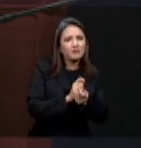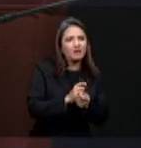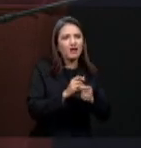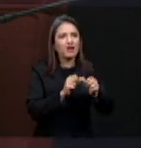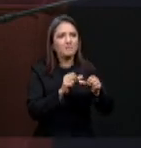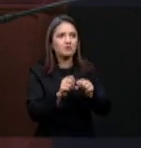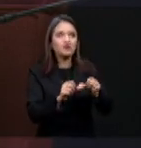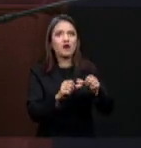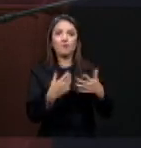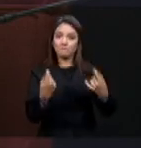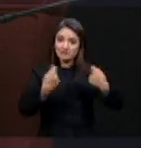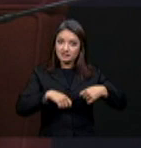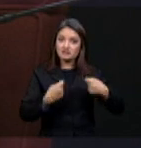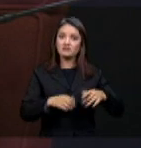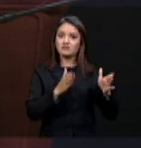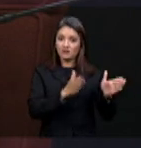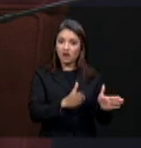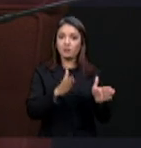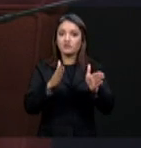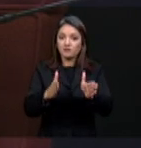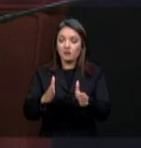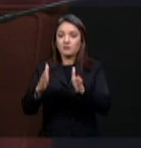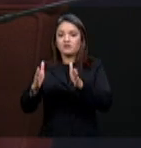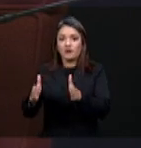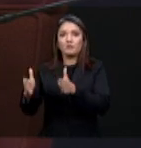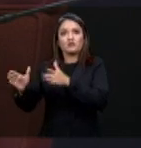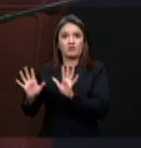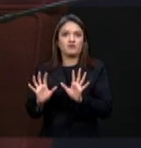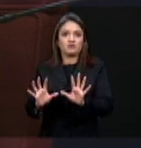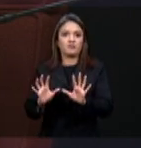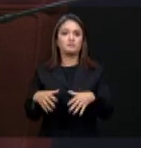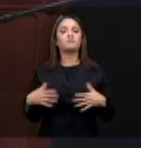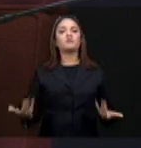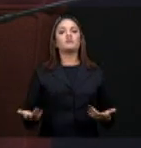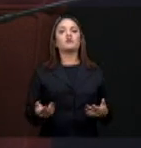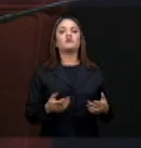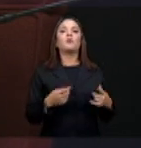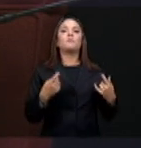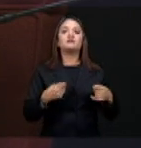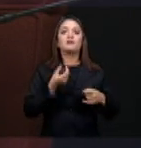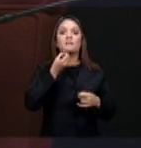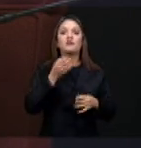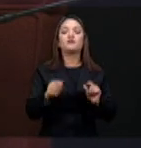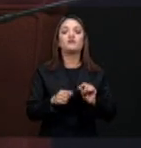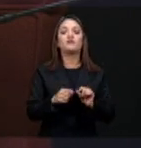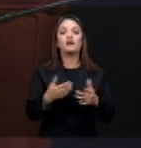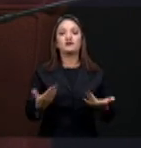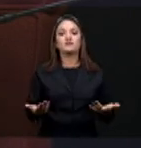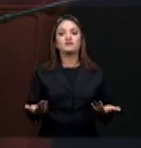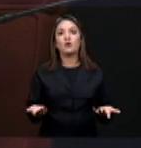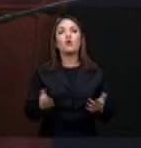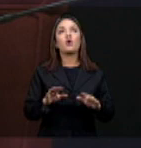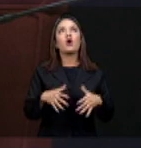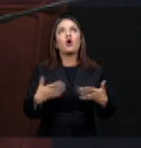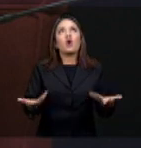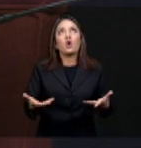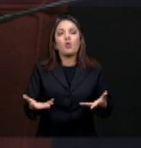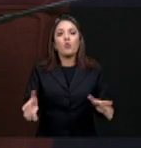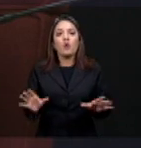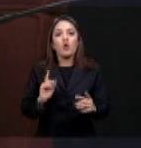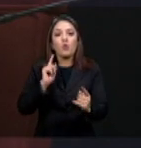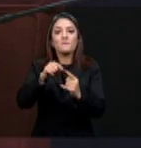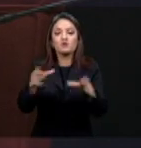muito muito importante as políticas públicas que precisa ser bem desenhadas algumas perguntas tem que ser respondidos Qual o público-alvo